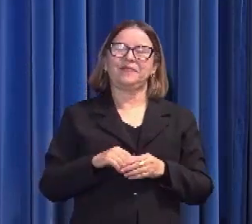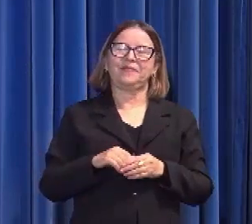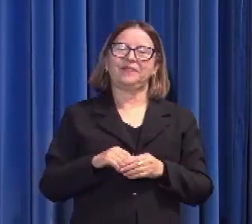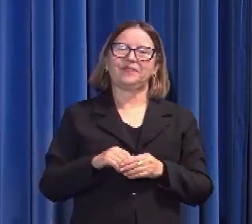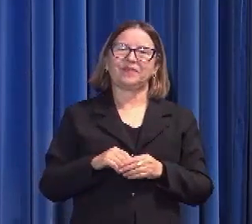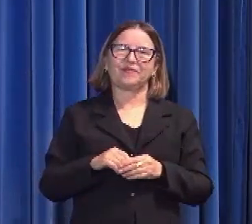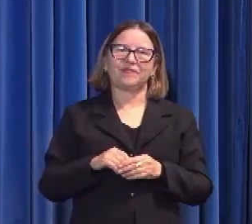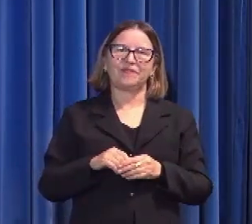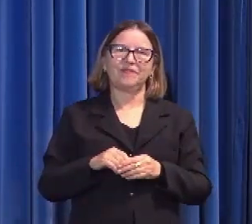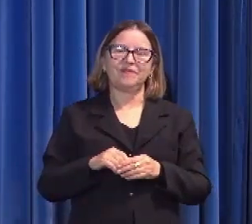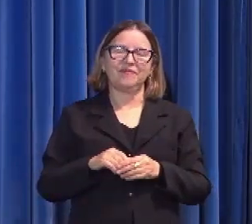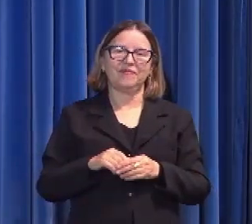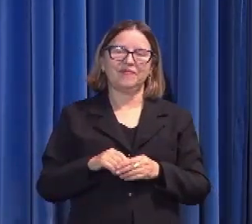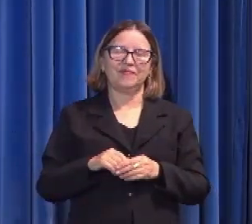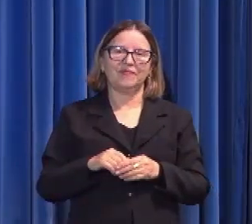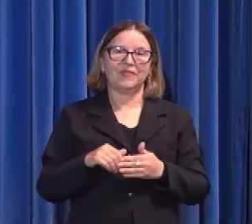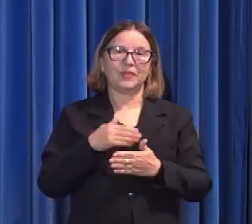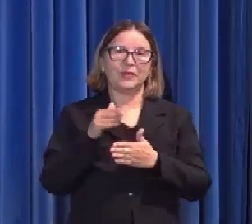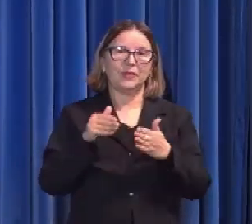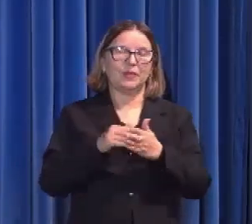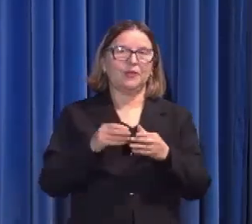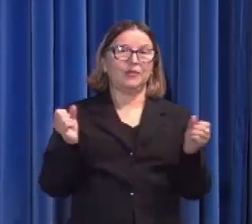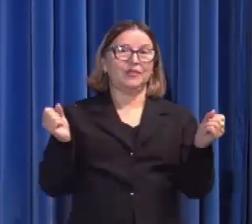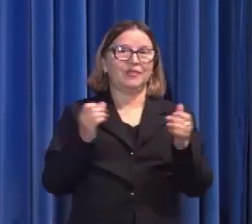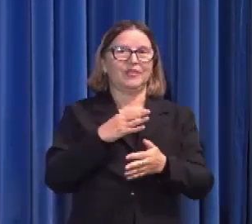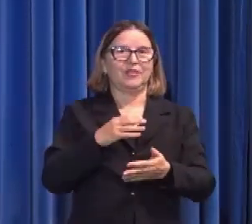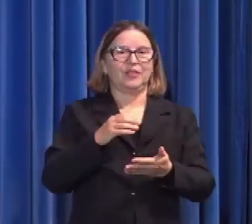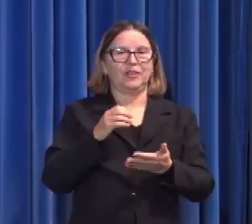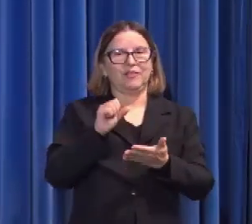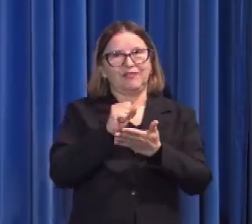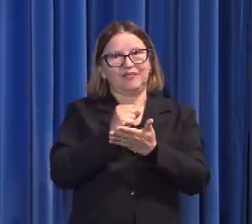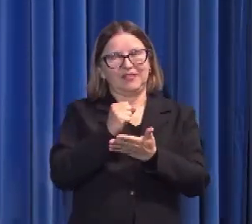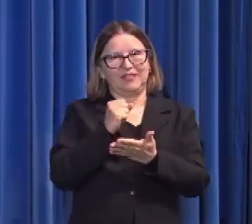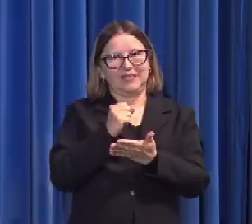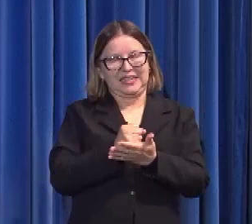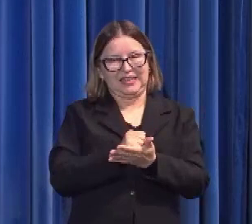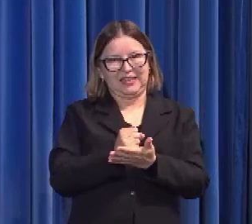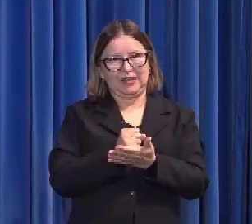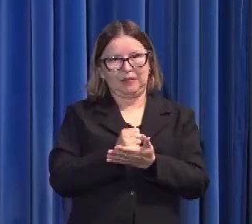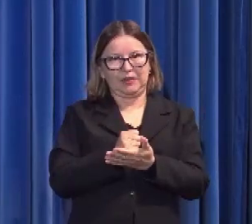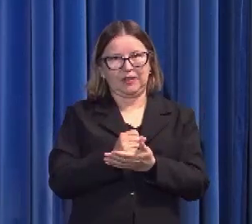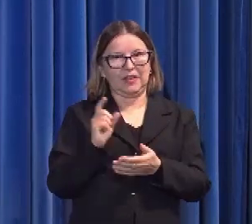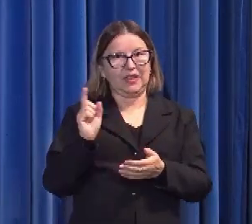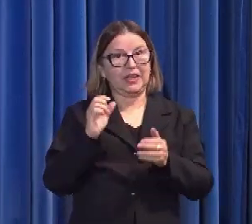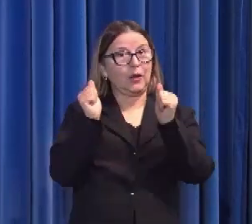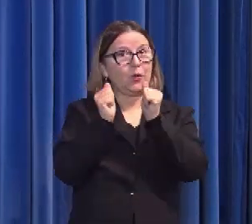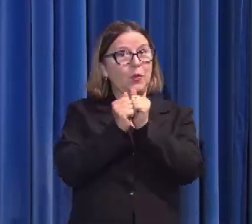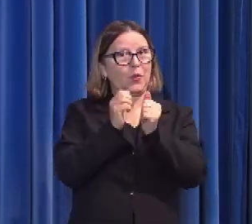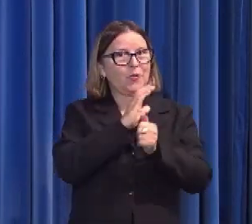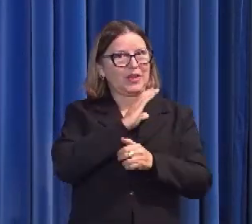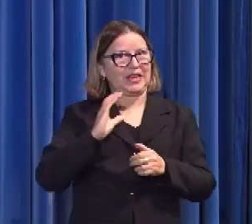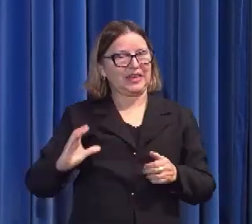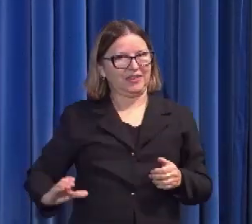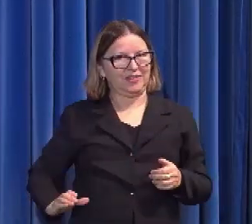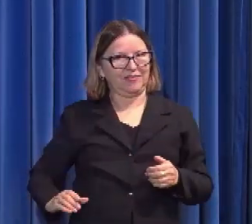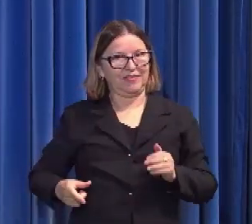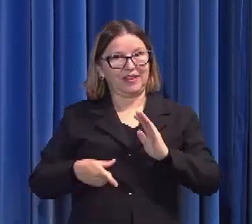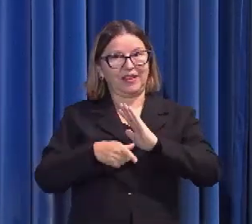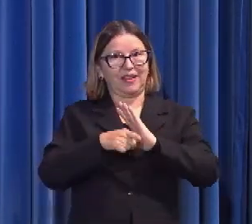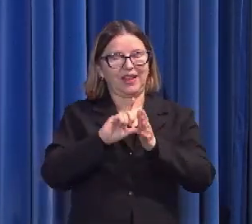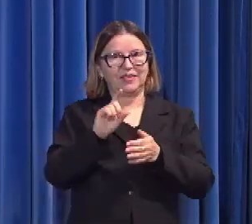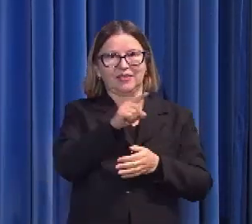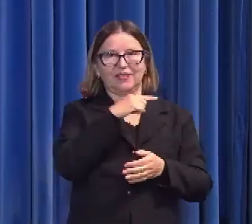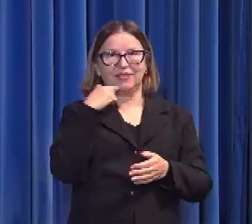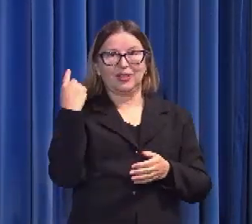o novo testamento não é mais com Cristo simplesmente nós estávamos com